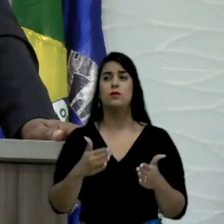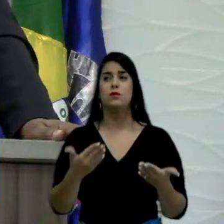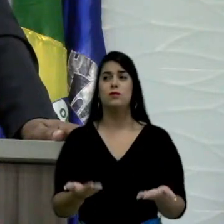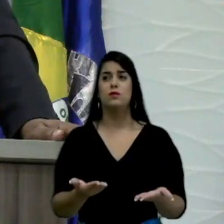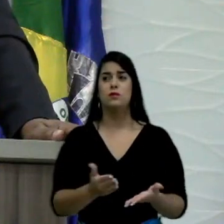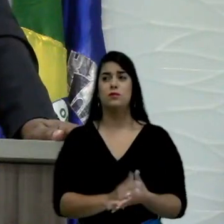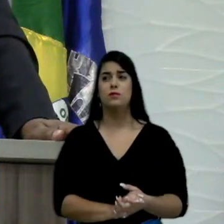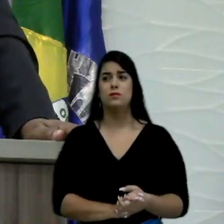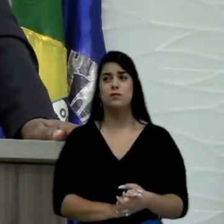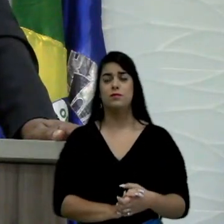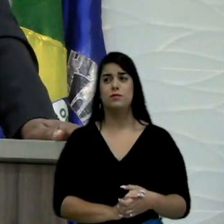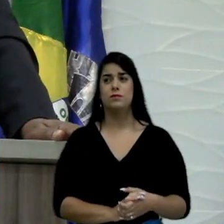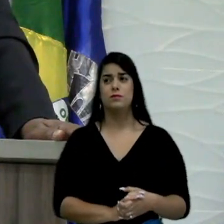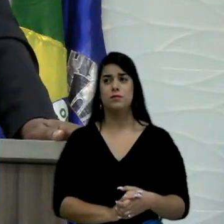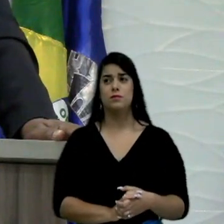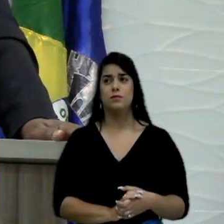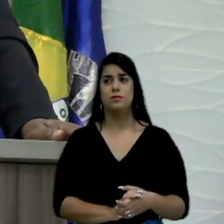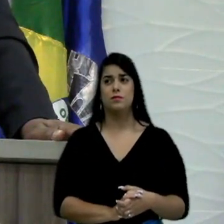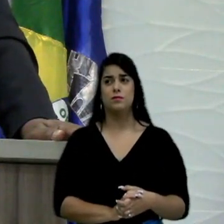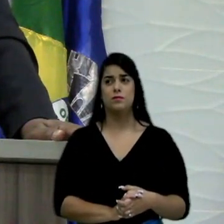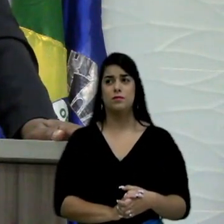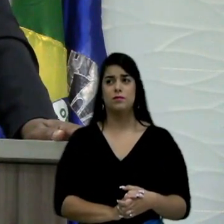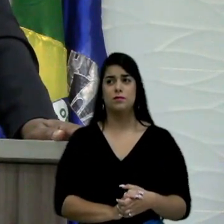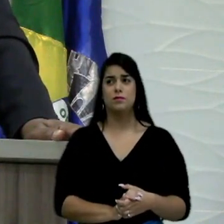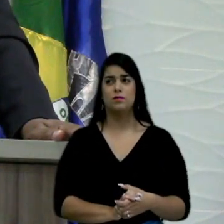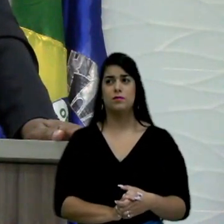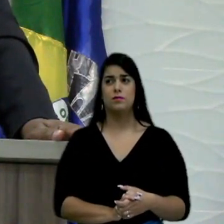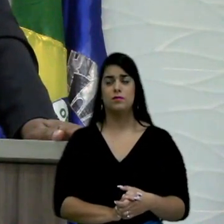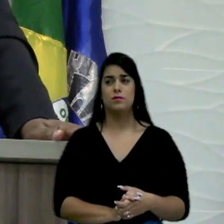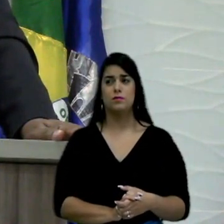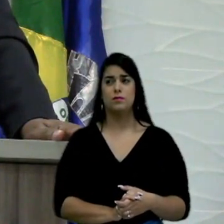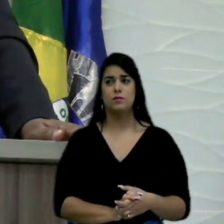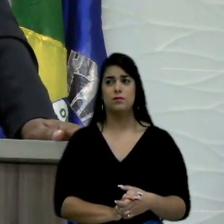Liga aí, está ligado, desligado, não?